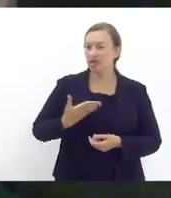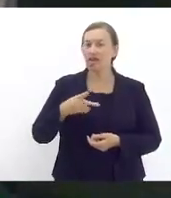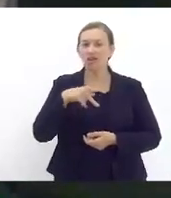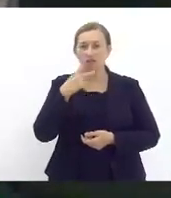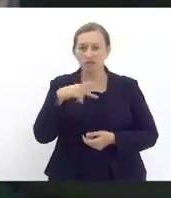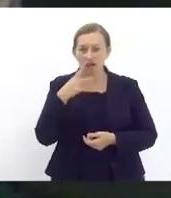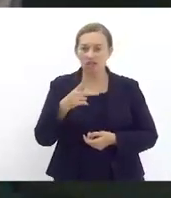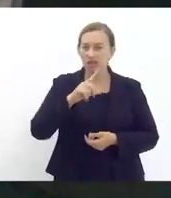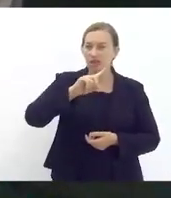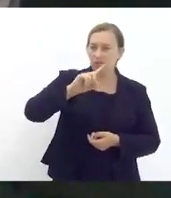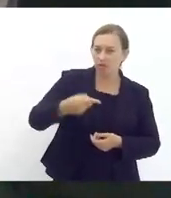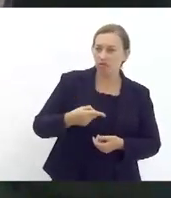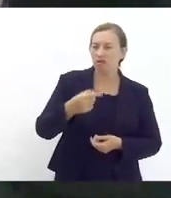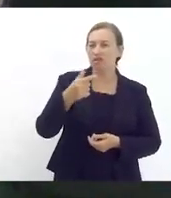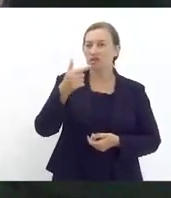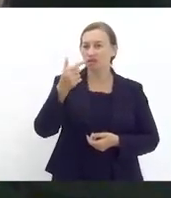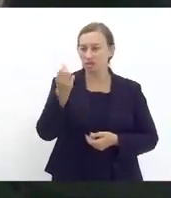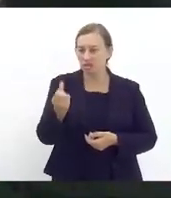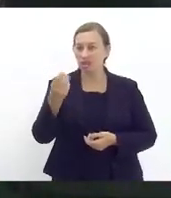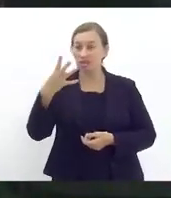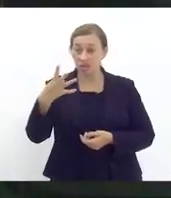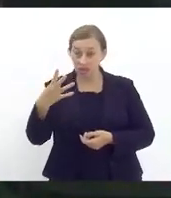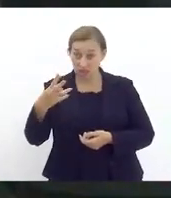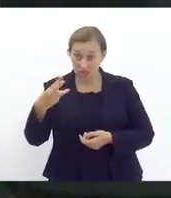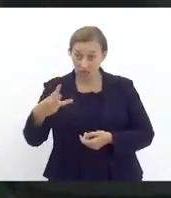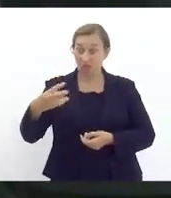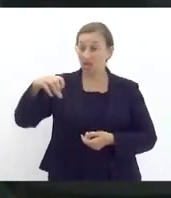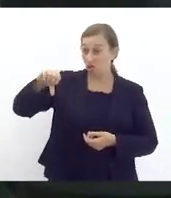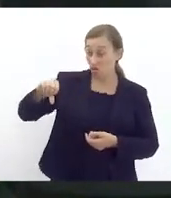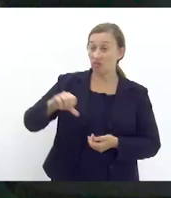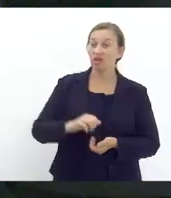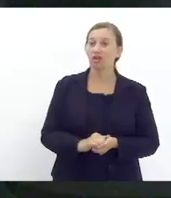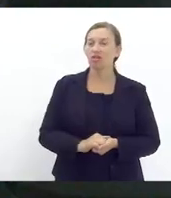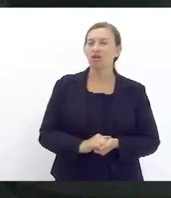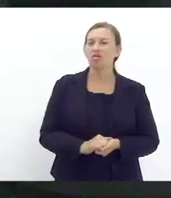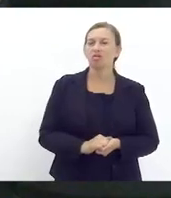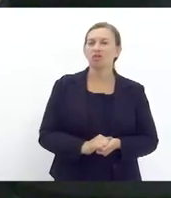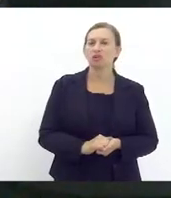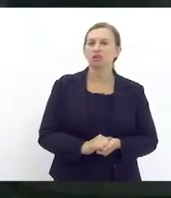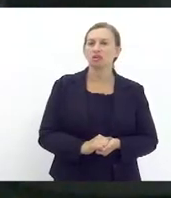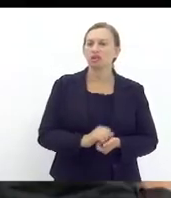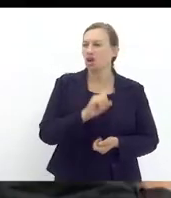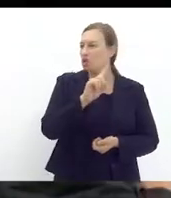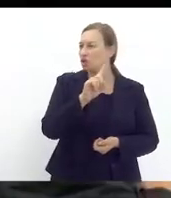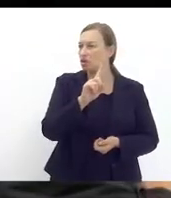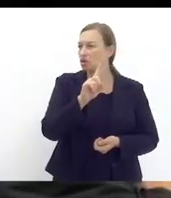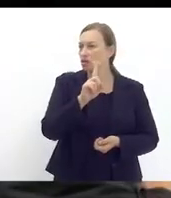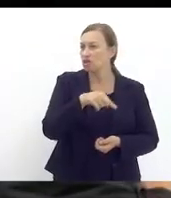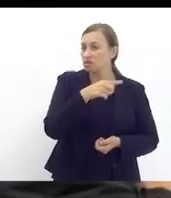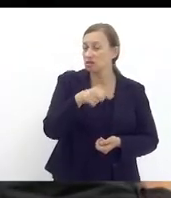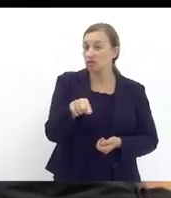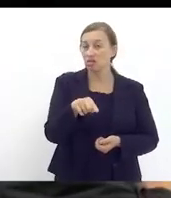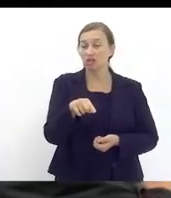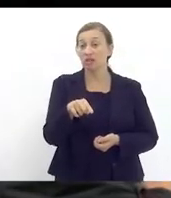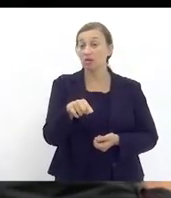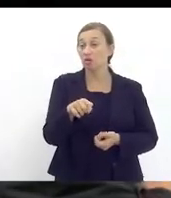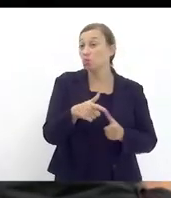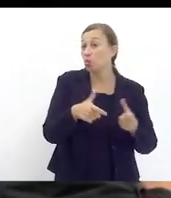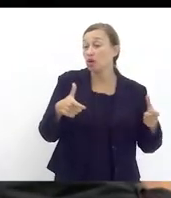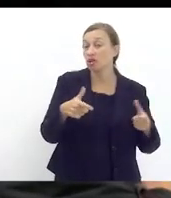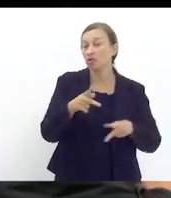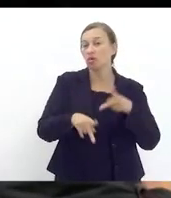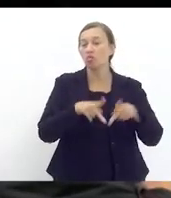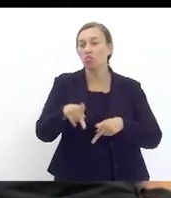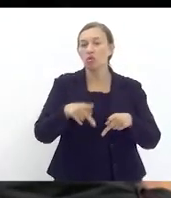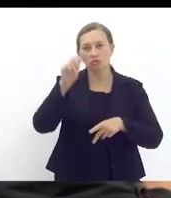da lei 10.639 é um acorde entendeu é um negacionismo muito grande com o povo